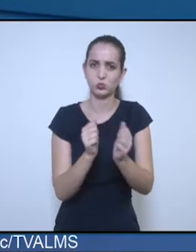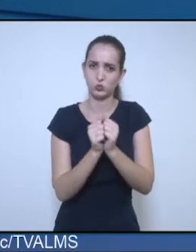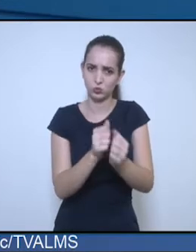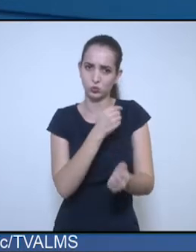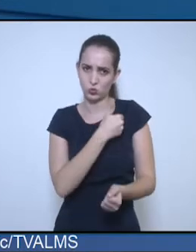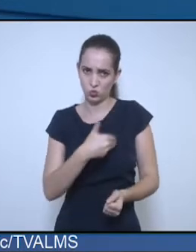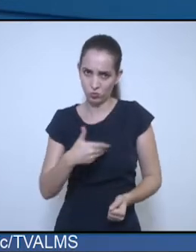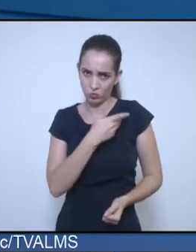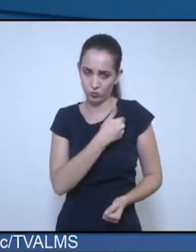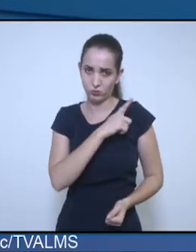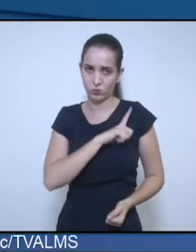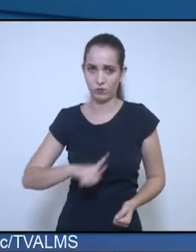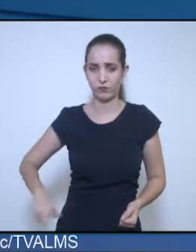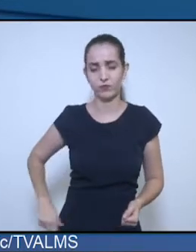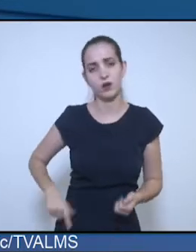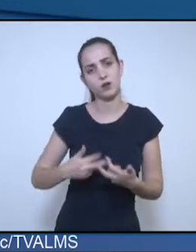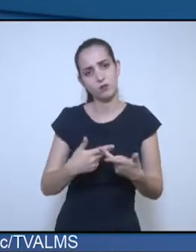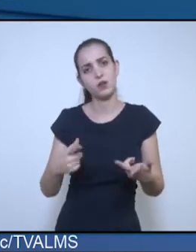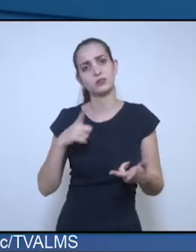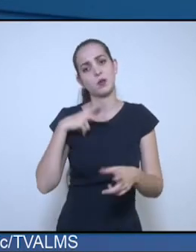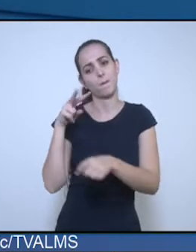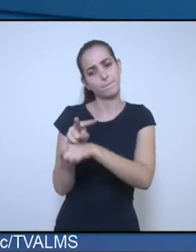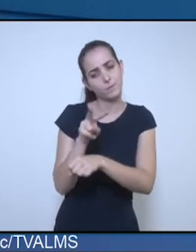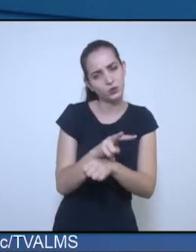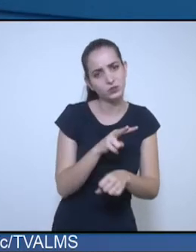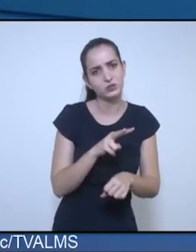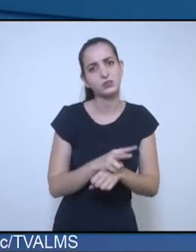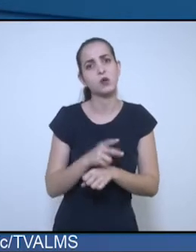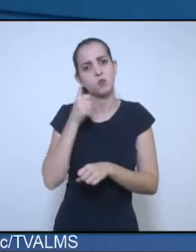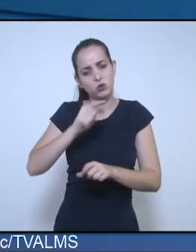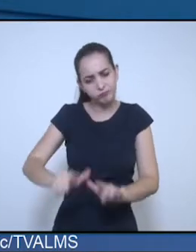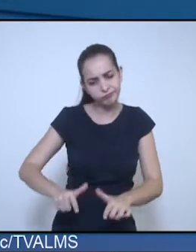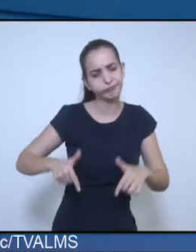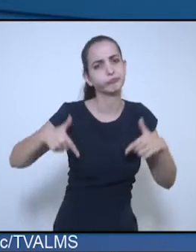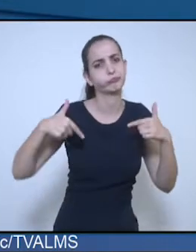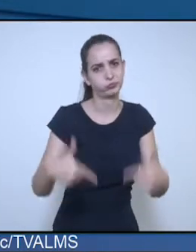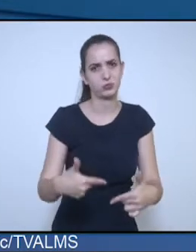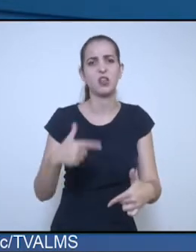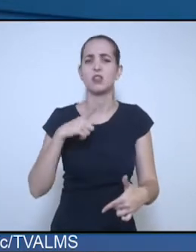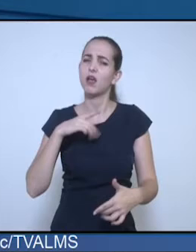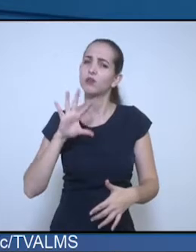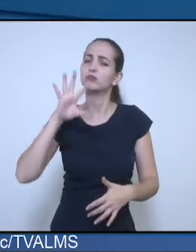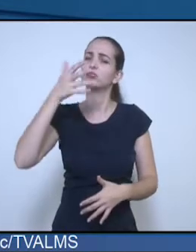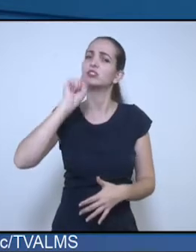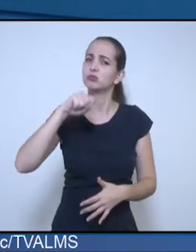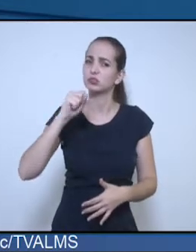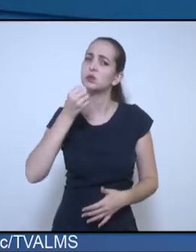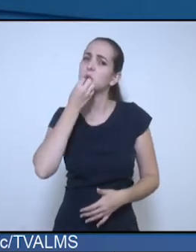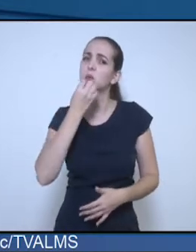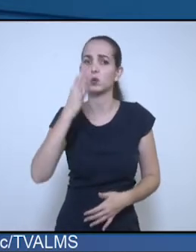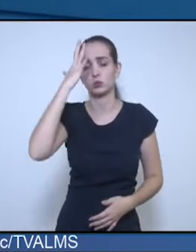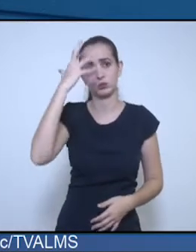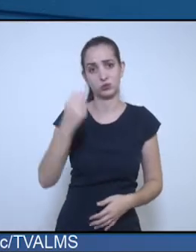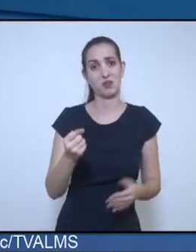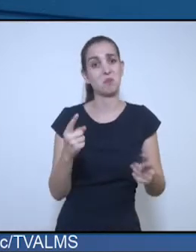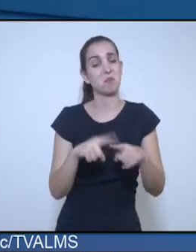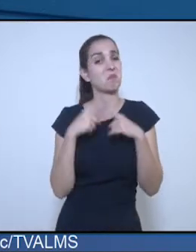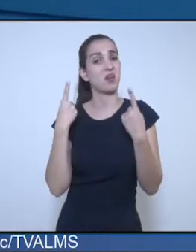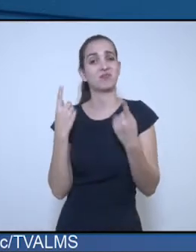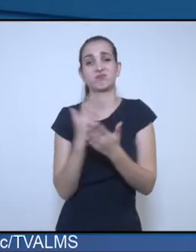Estado através dessas ações de proteção à mulher. Tem acontecido, sim, e tem dado bons resultados. Só que